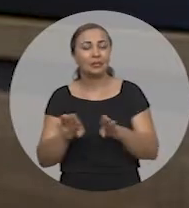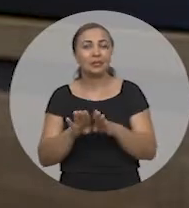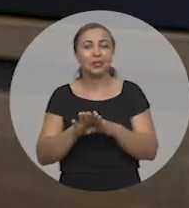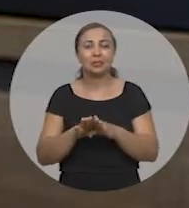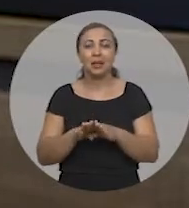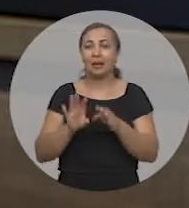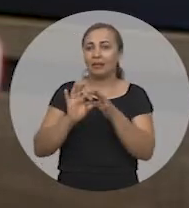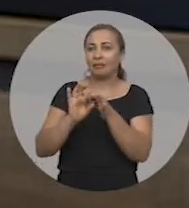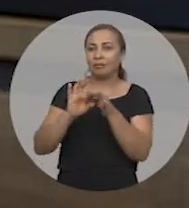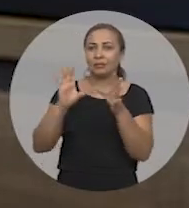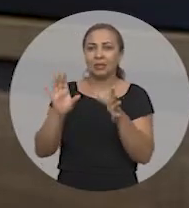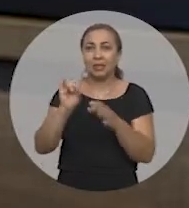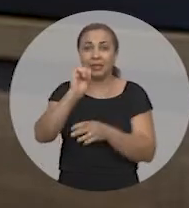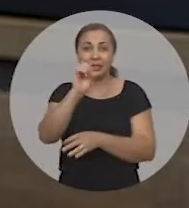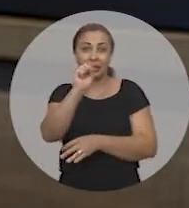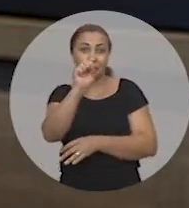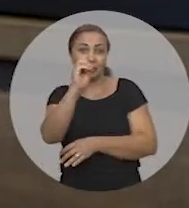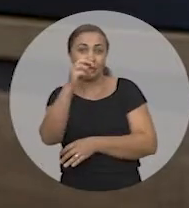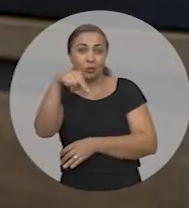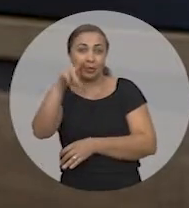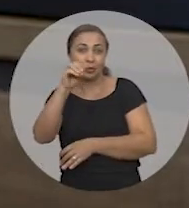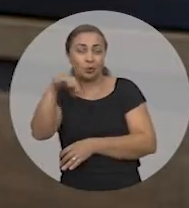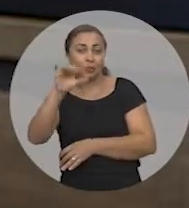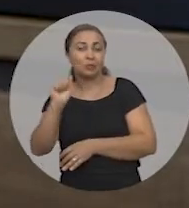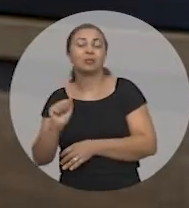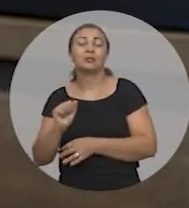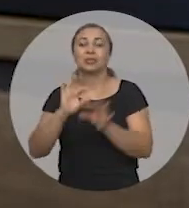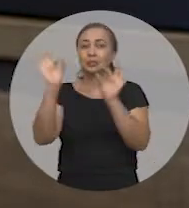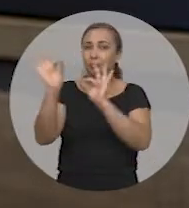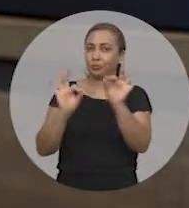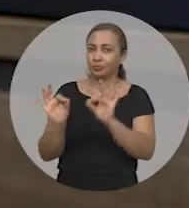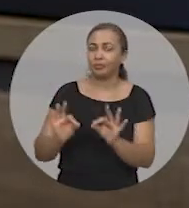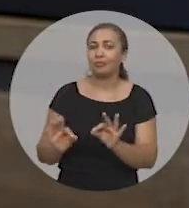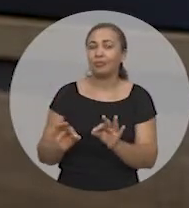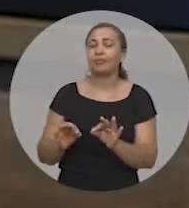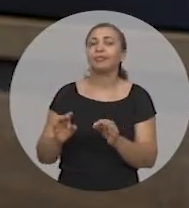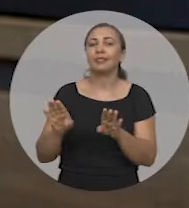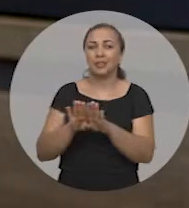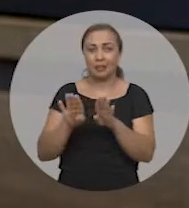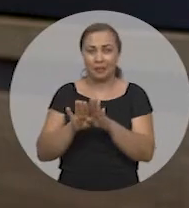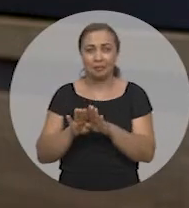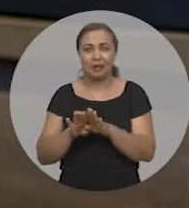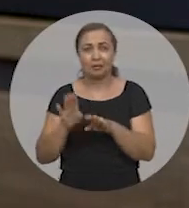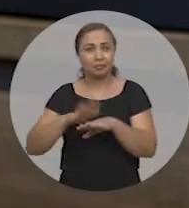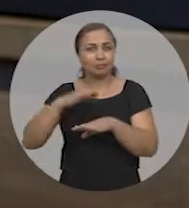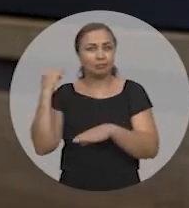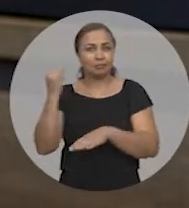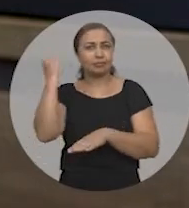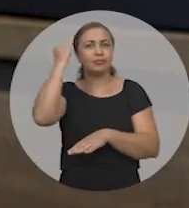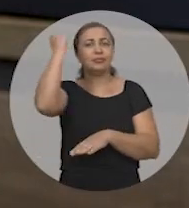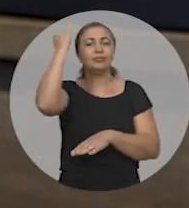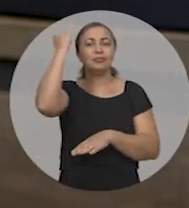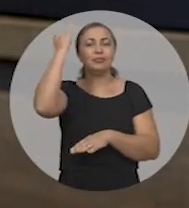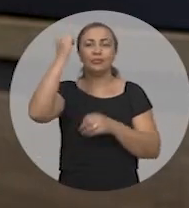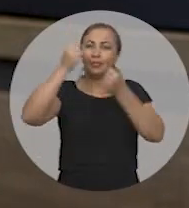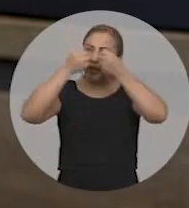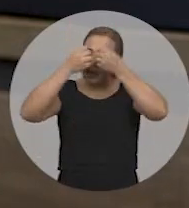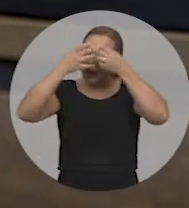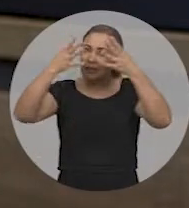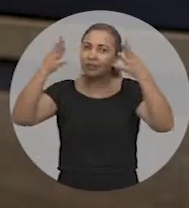o quanto à isonomia da da regulação e principalmente